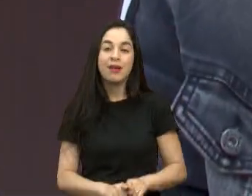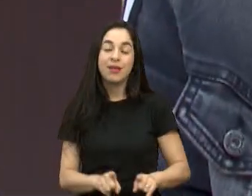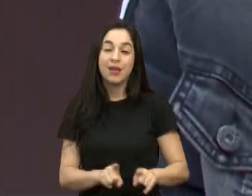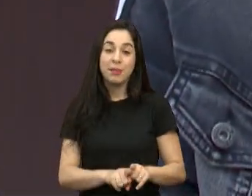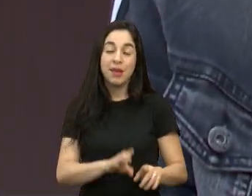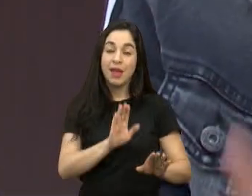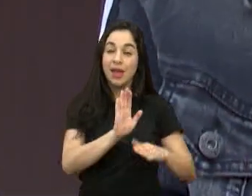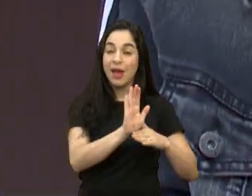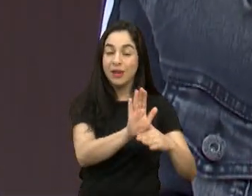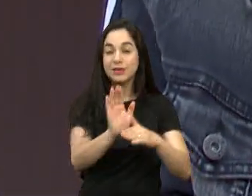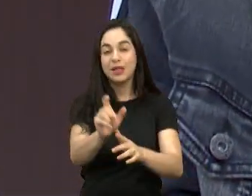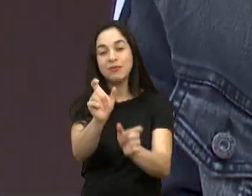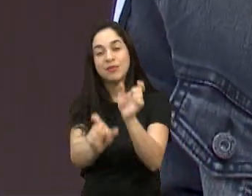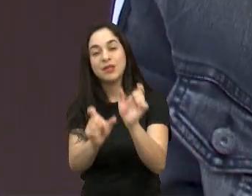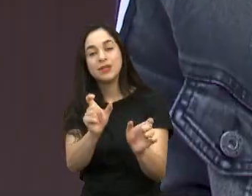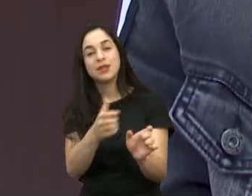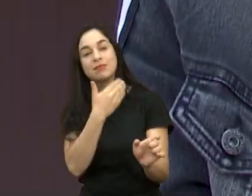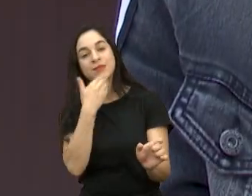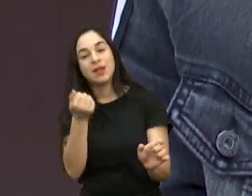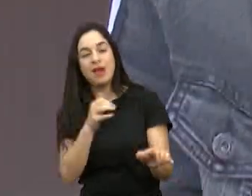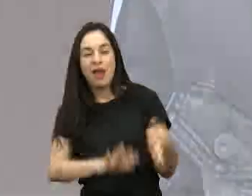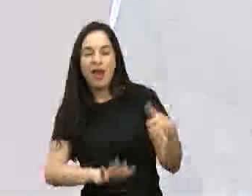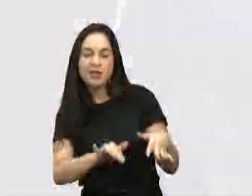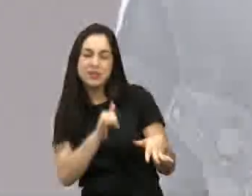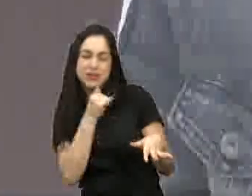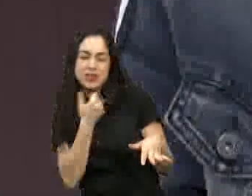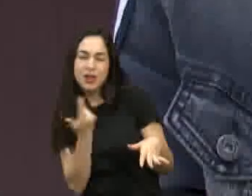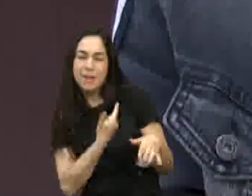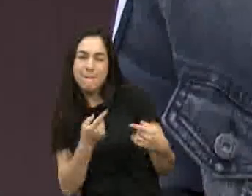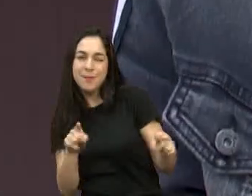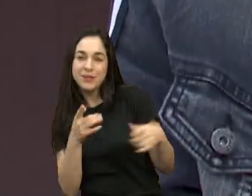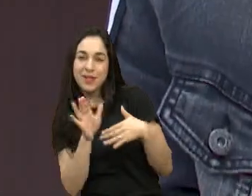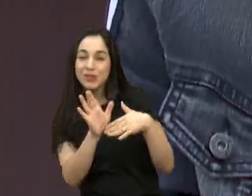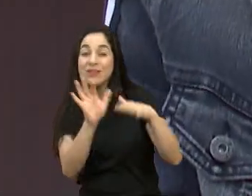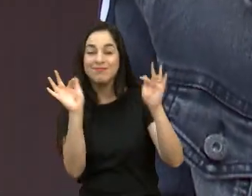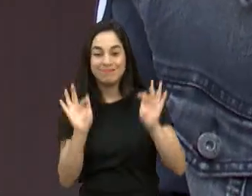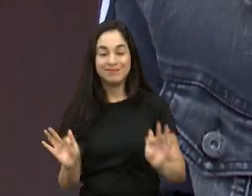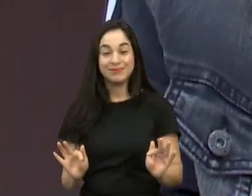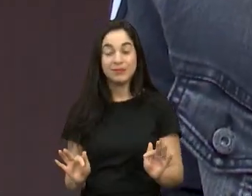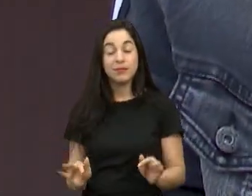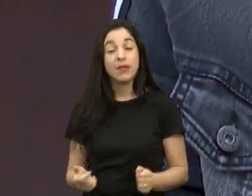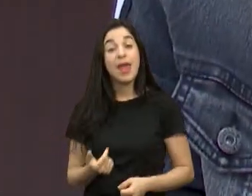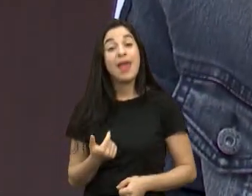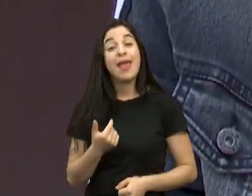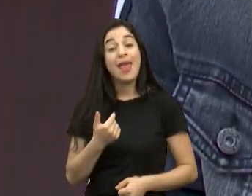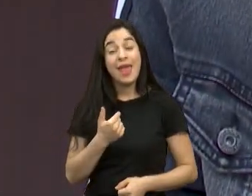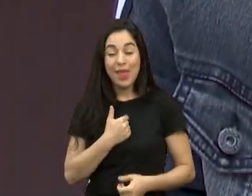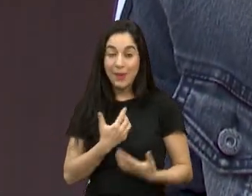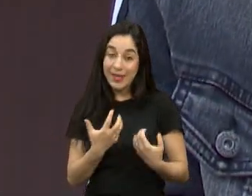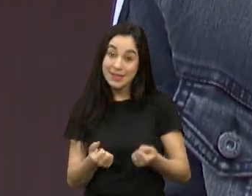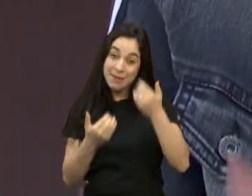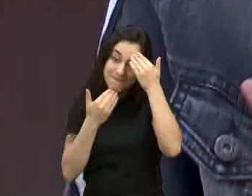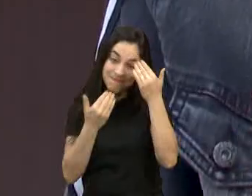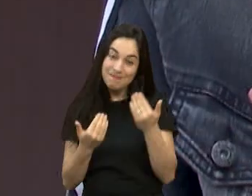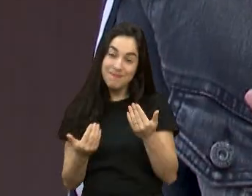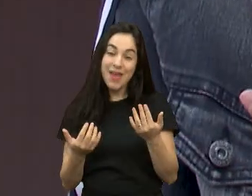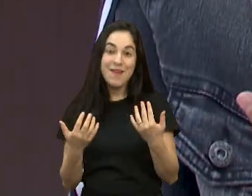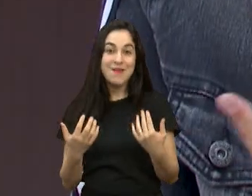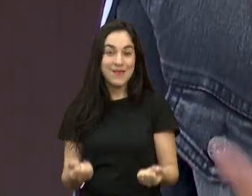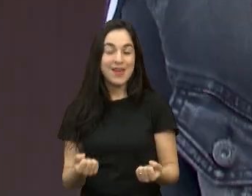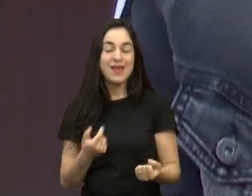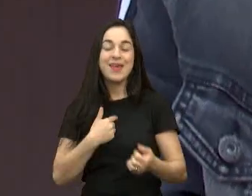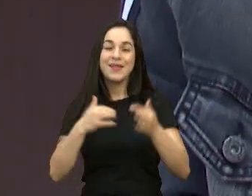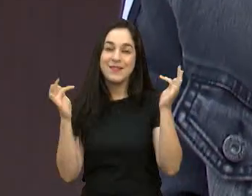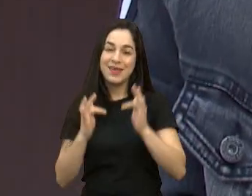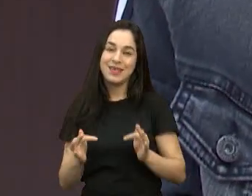outras pessoas que talvez naquele dia não estivessem tão boas. Aí eu estou muito feliz, né, de receber esse prêmio, ainda mais da minha